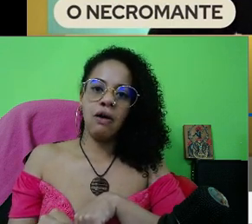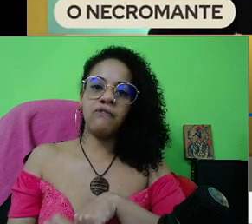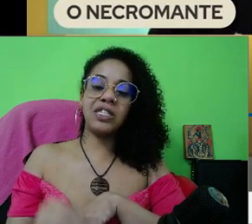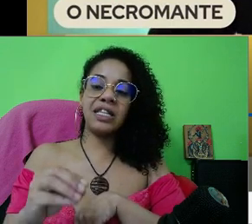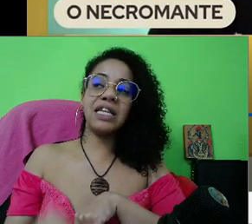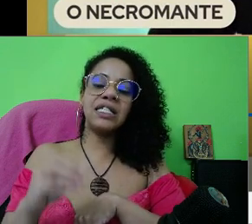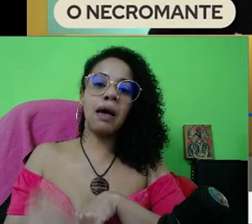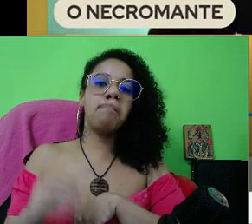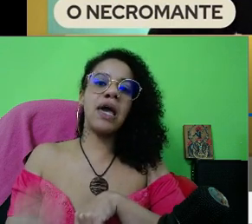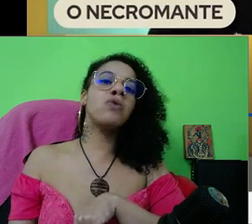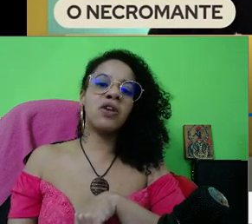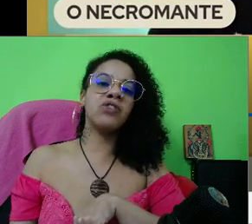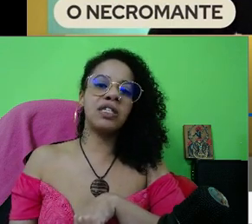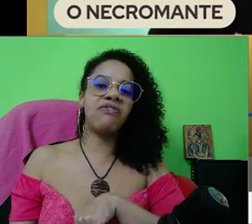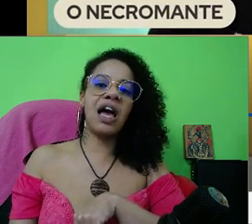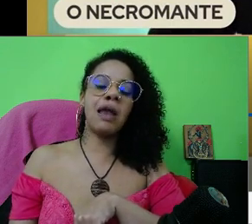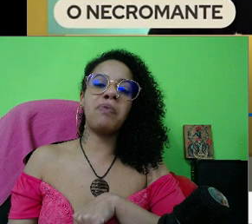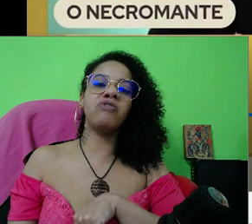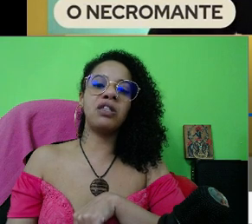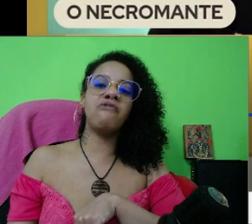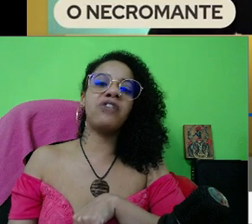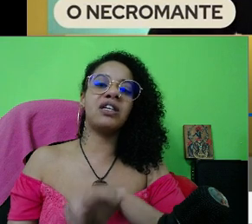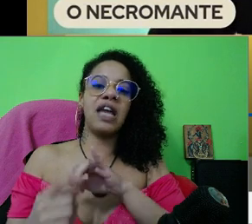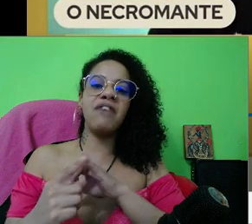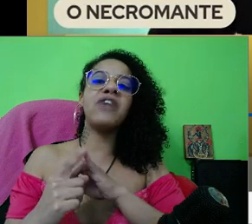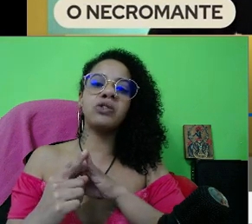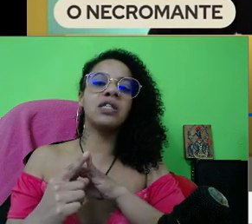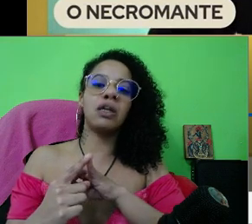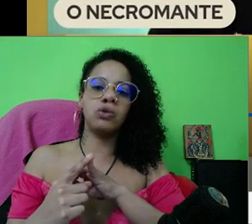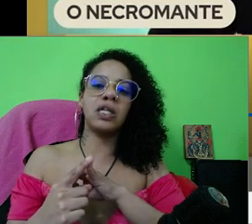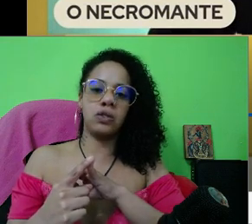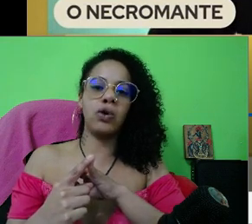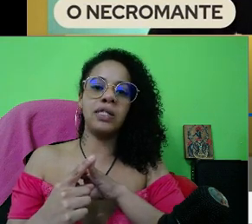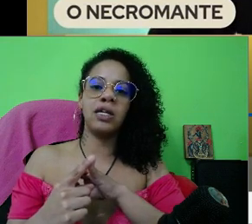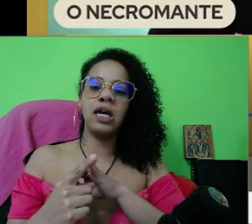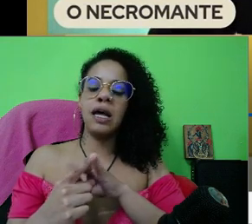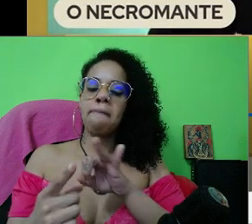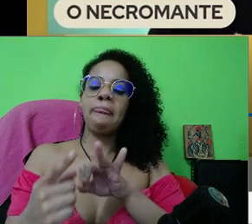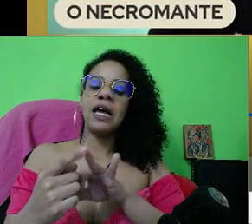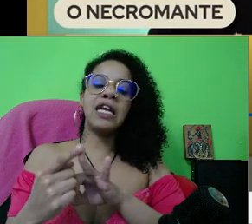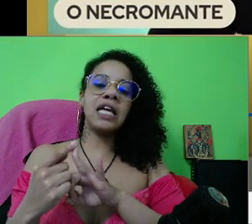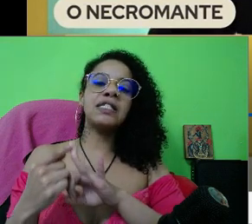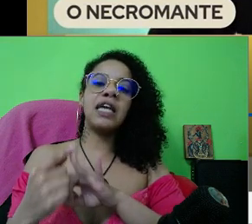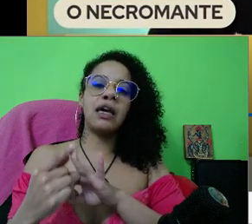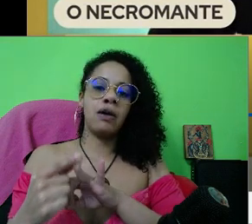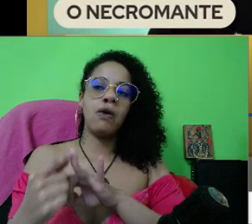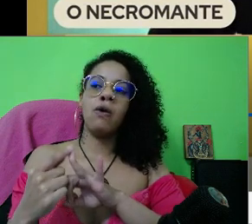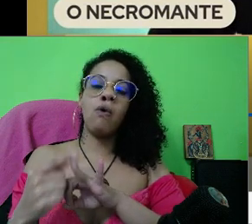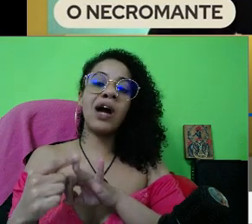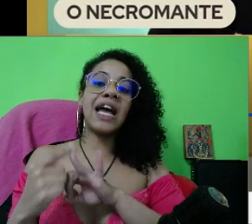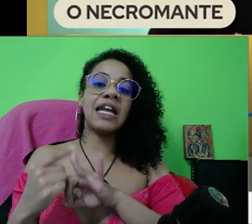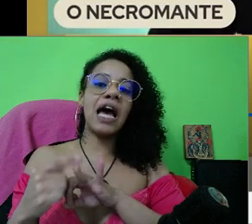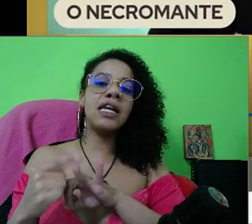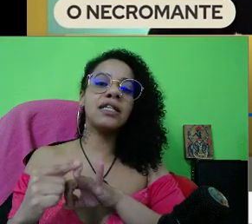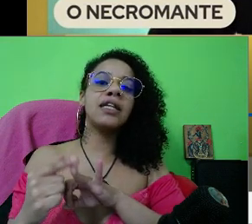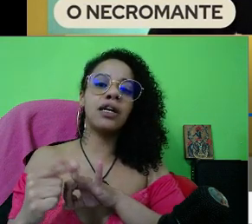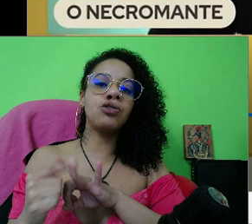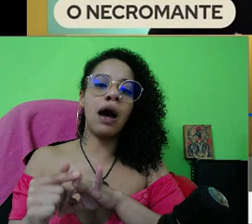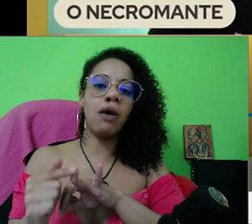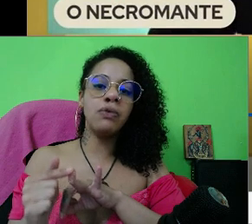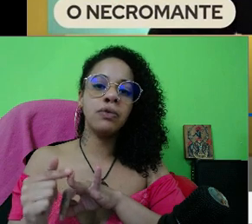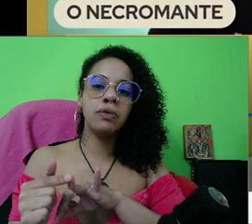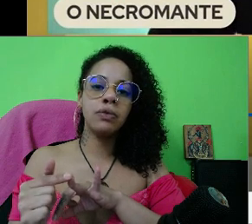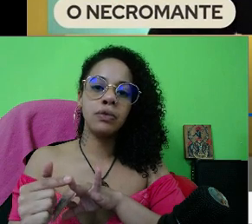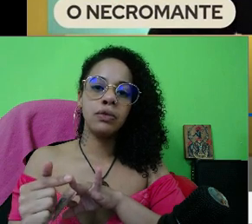você tem que saber o que você fala para você não fazer nem falsas acusações nem sei um canalha